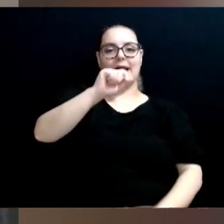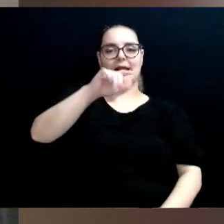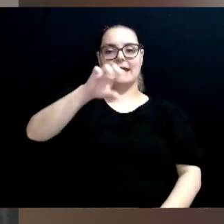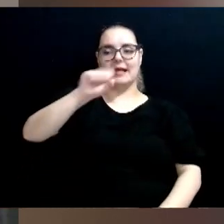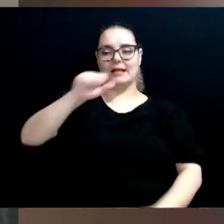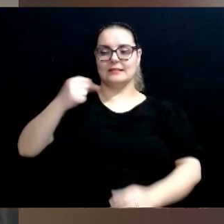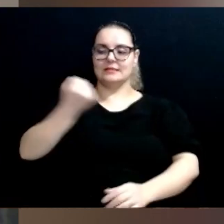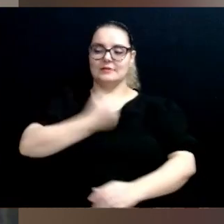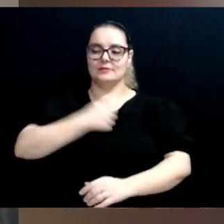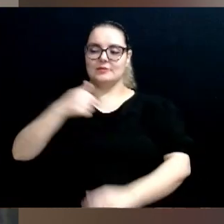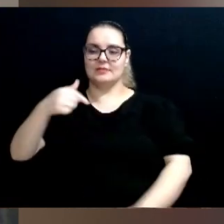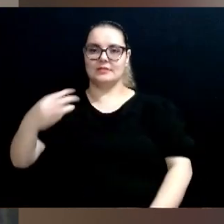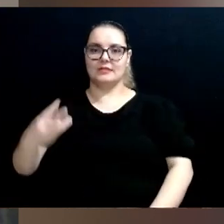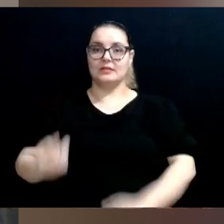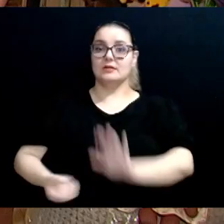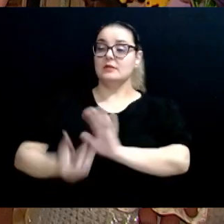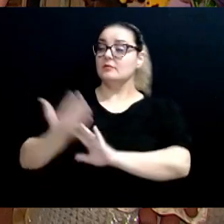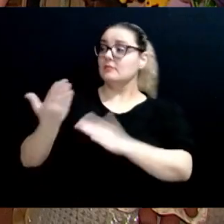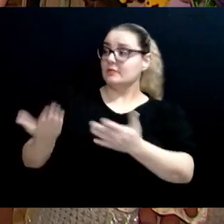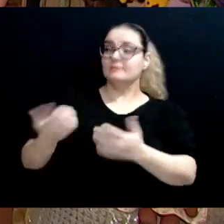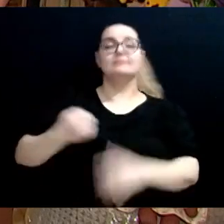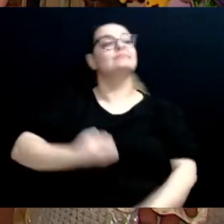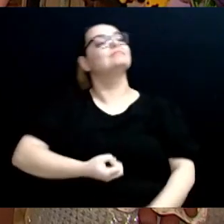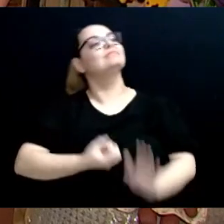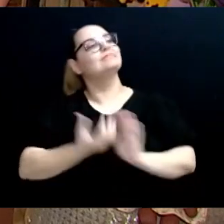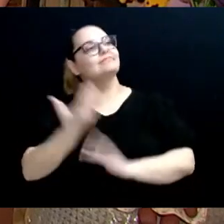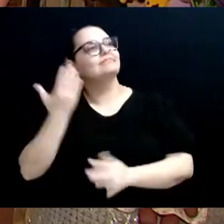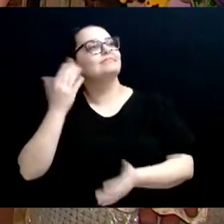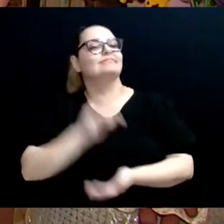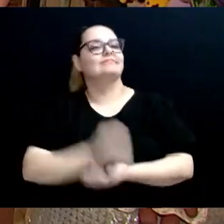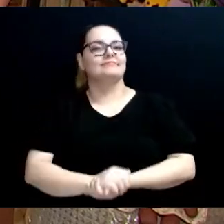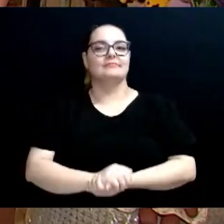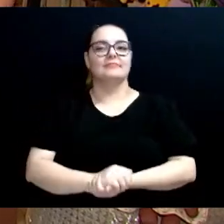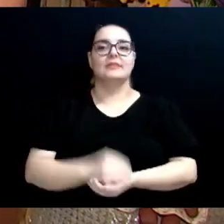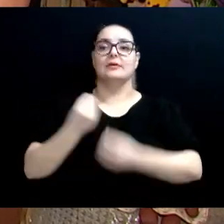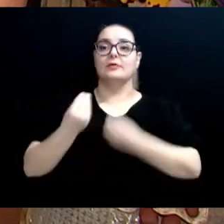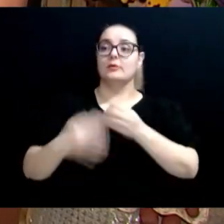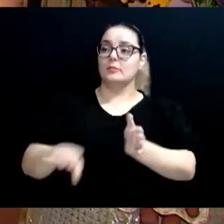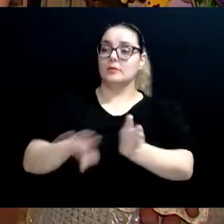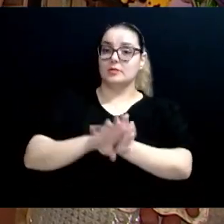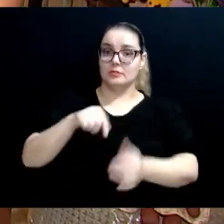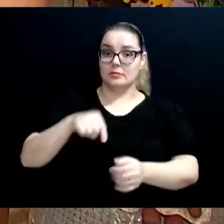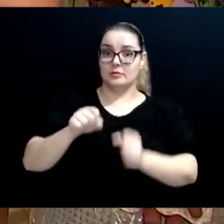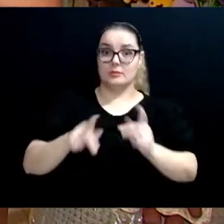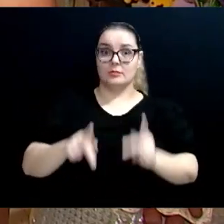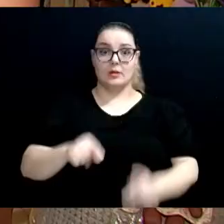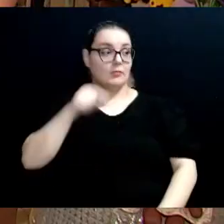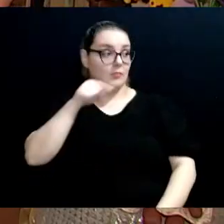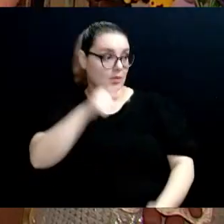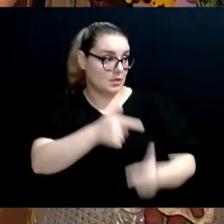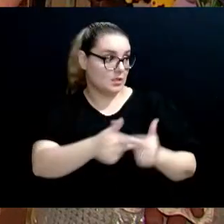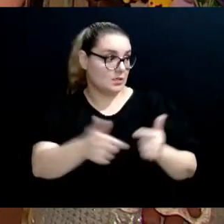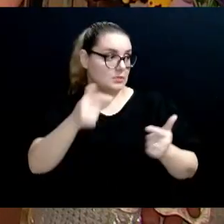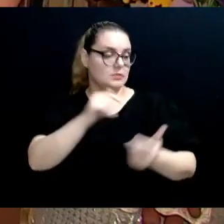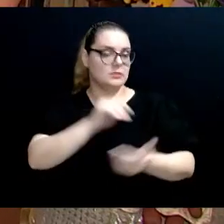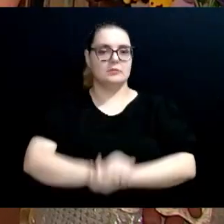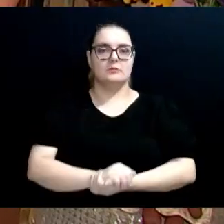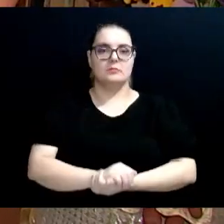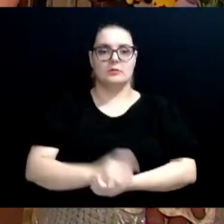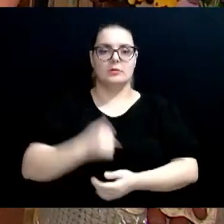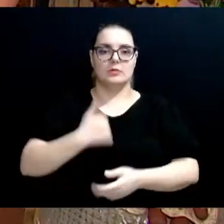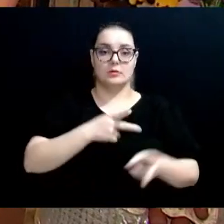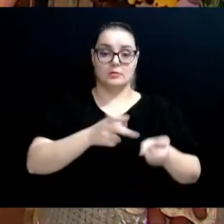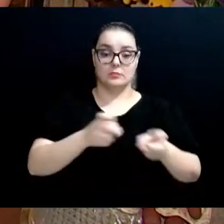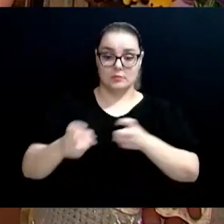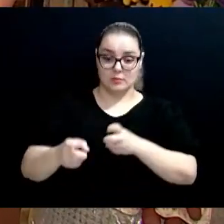Casa 73? E foi assim que nasceu. E foi assim que nasceu. E aí, a vinda aqui para o shopping? Então,